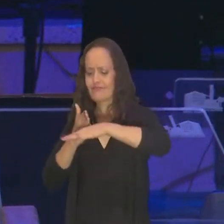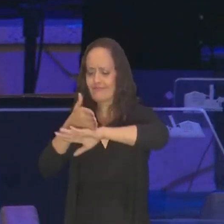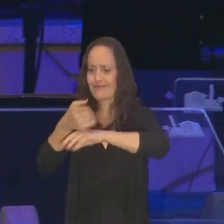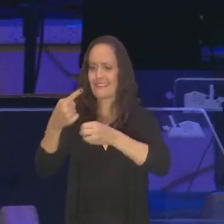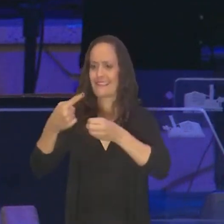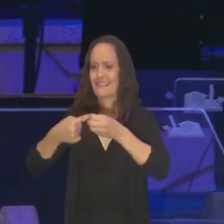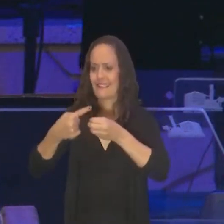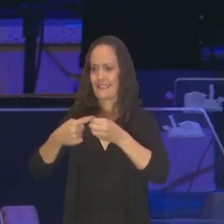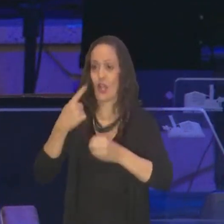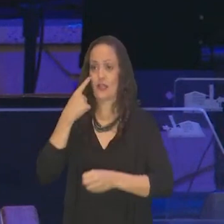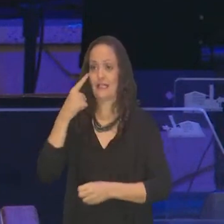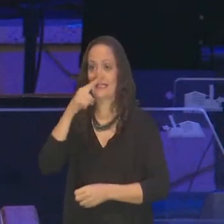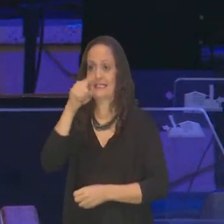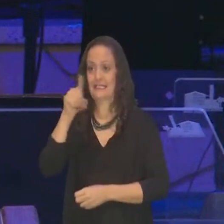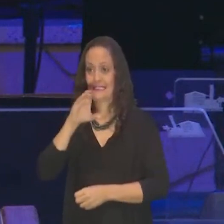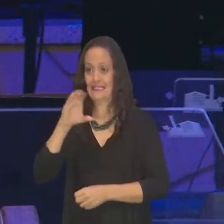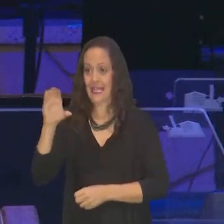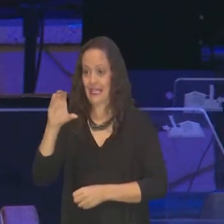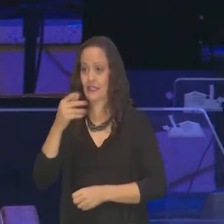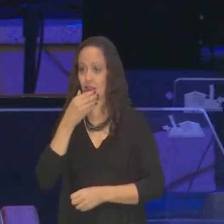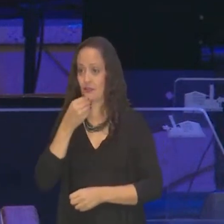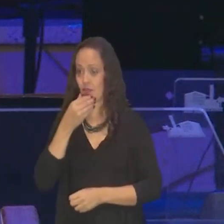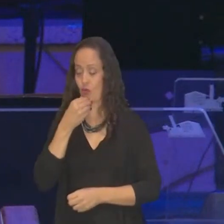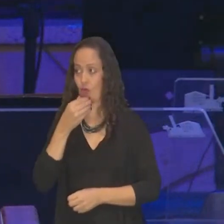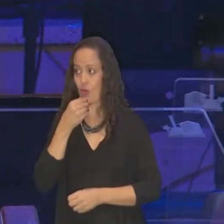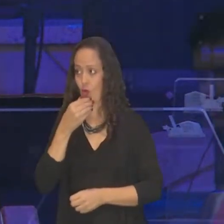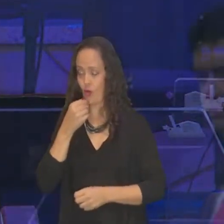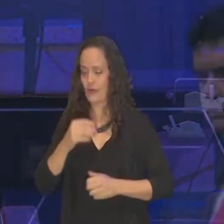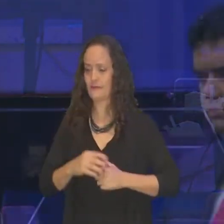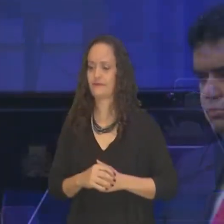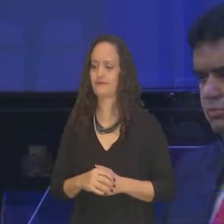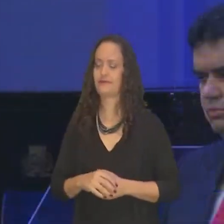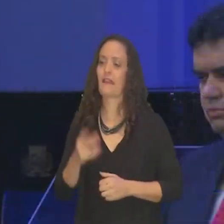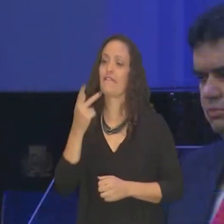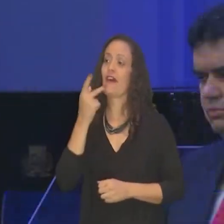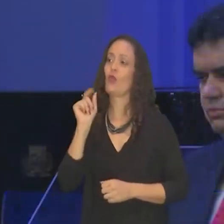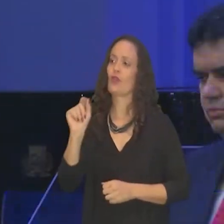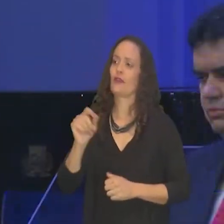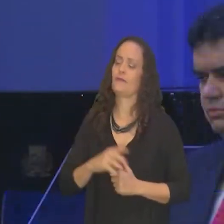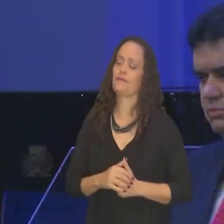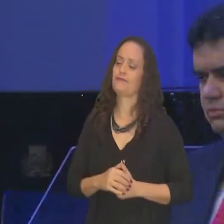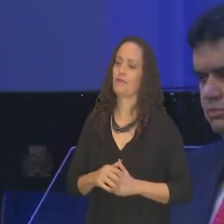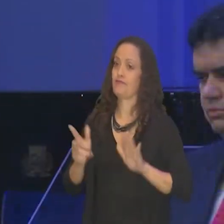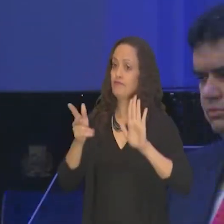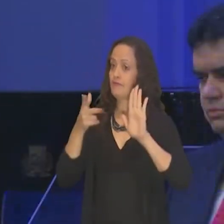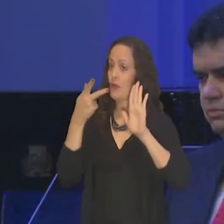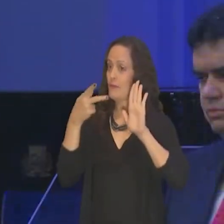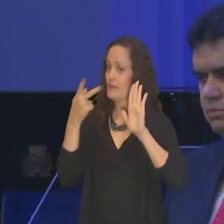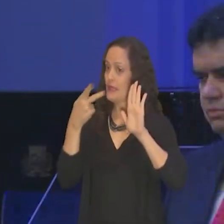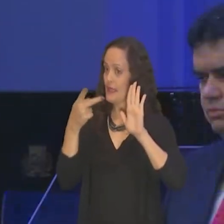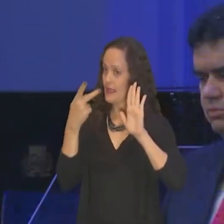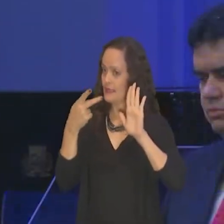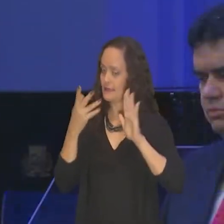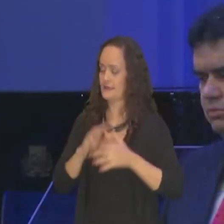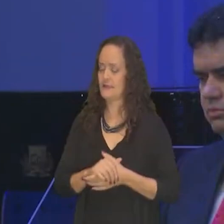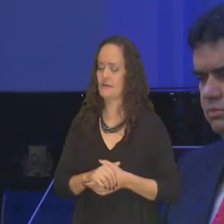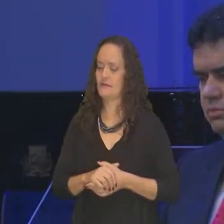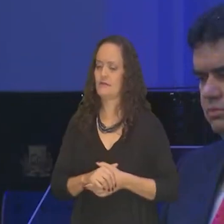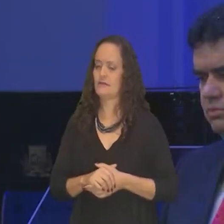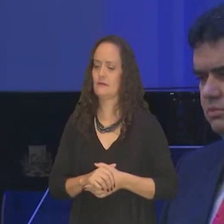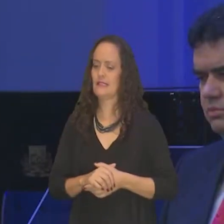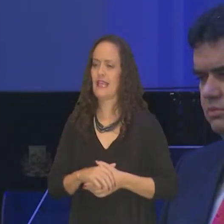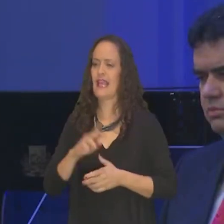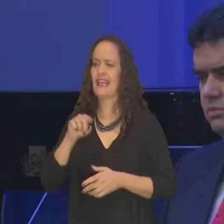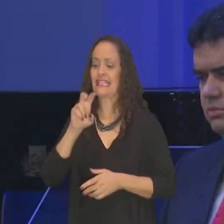diz Zacarias nesta profecia. Zacarias está aproximadamente